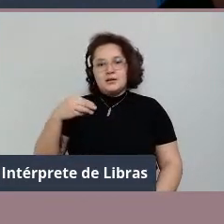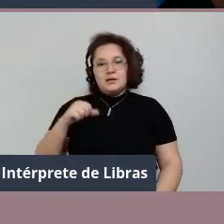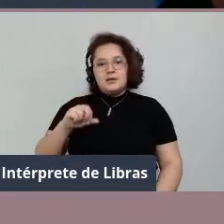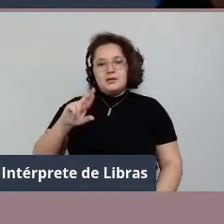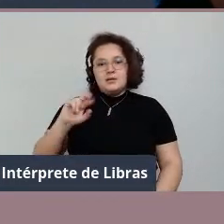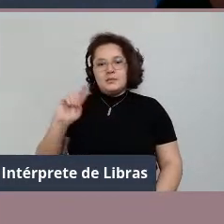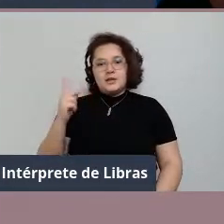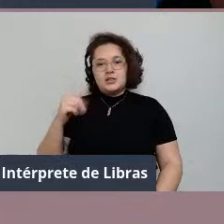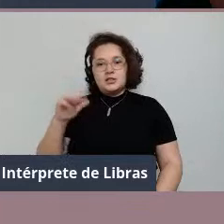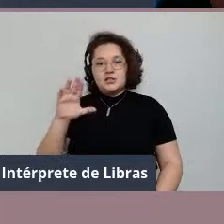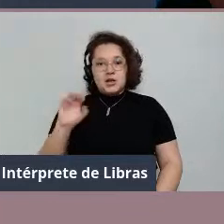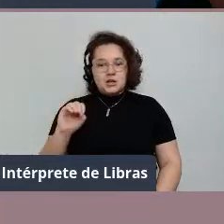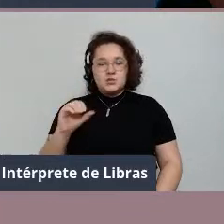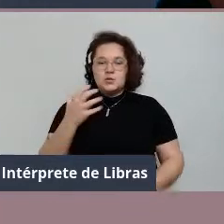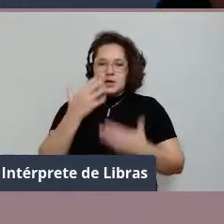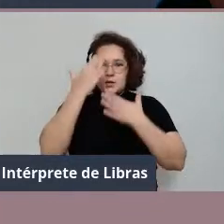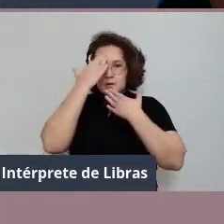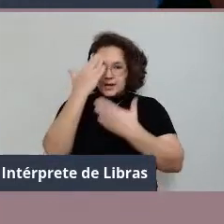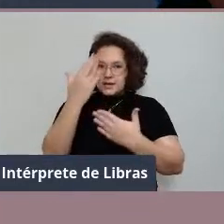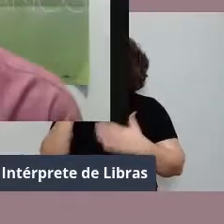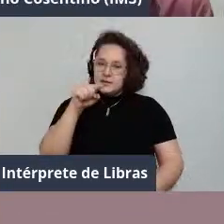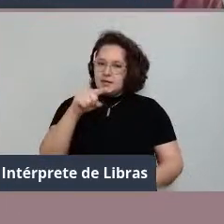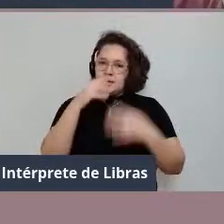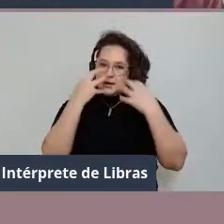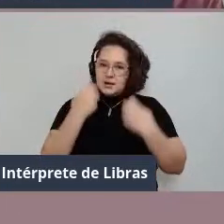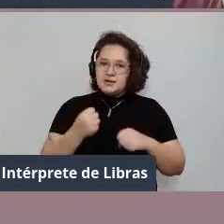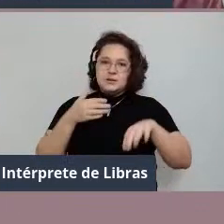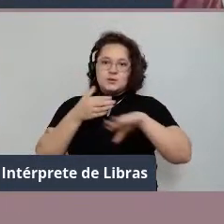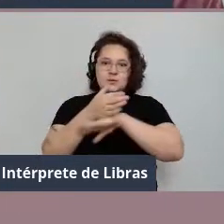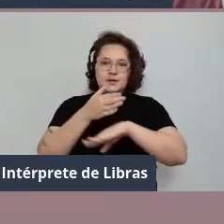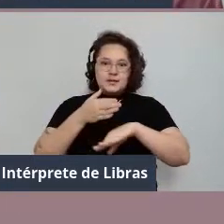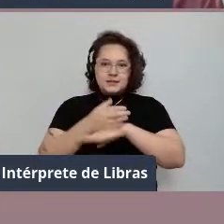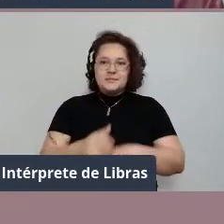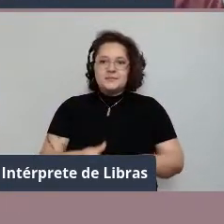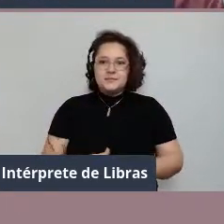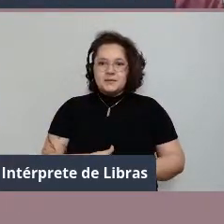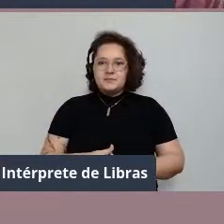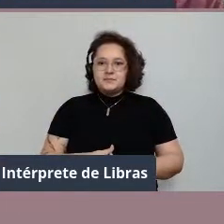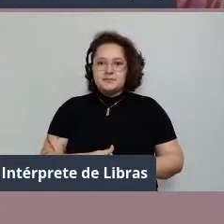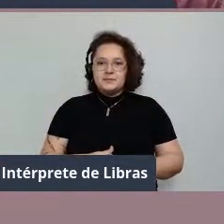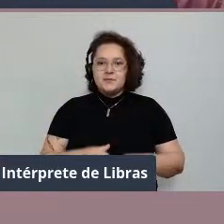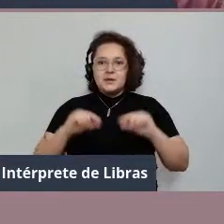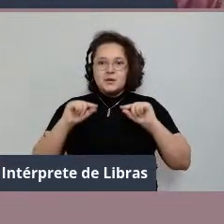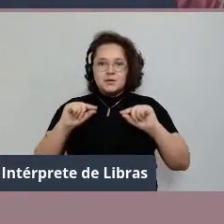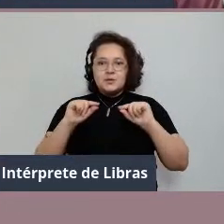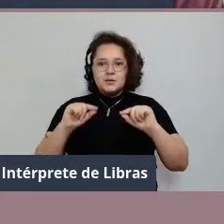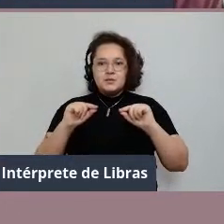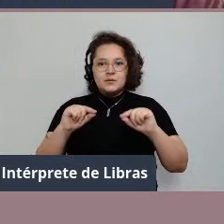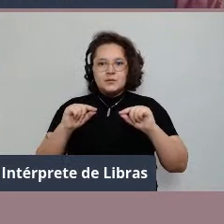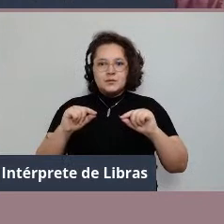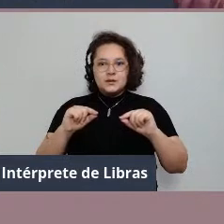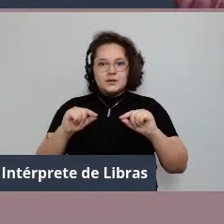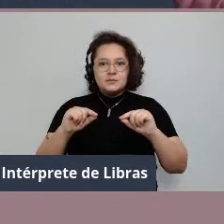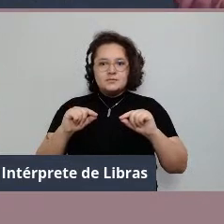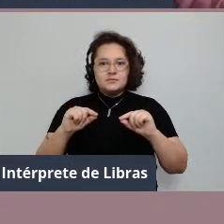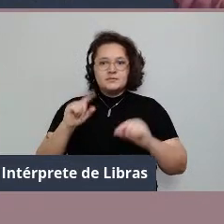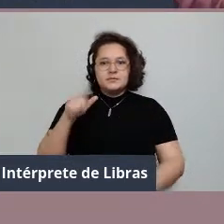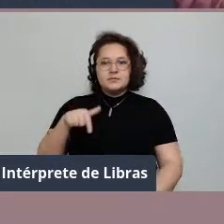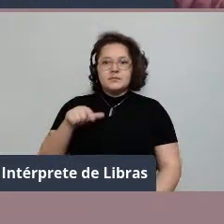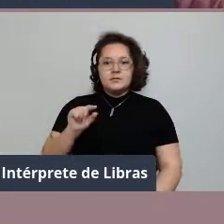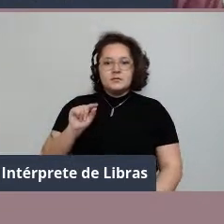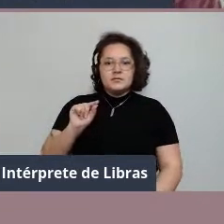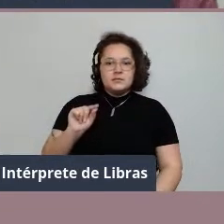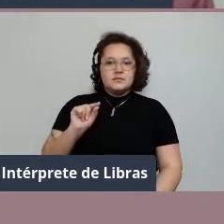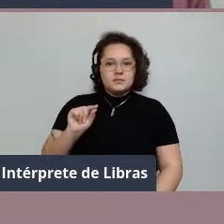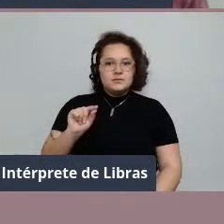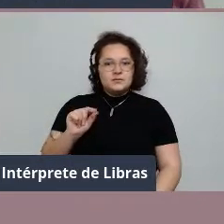Queria agradecer, Ana Maria, a sua participação. E só lembrar que você se autodescreva antes de